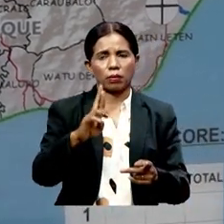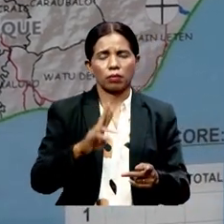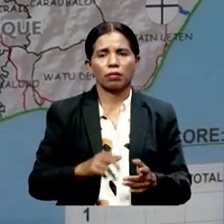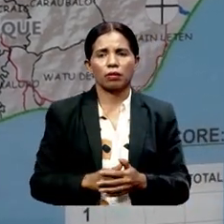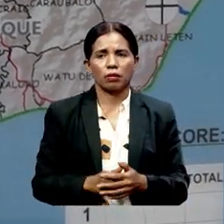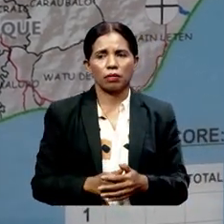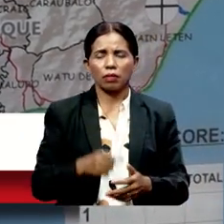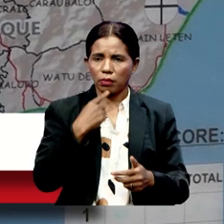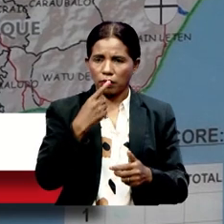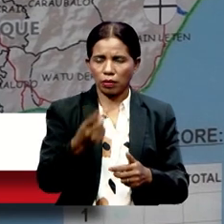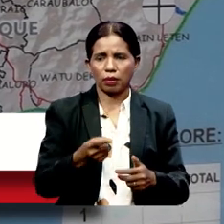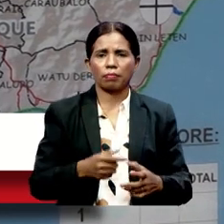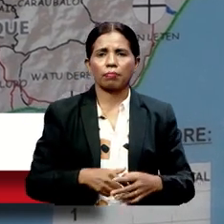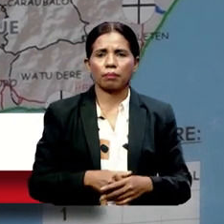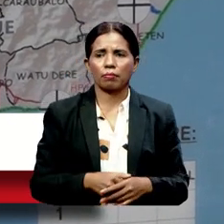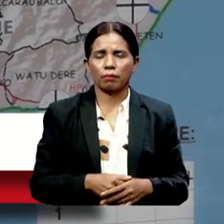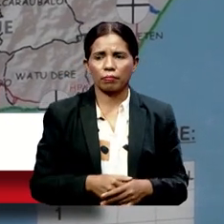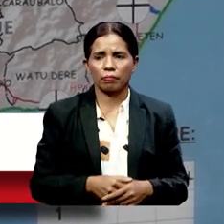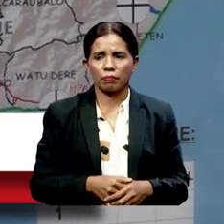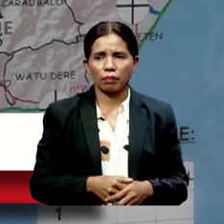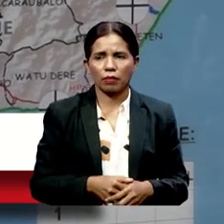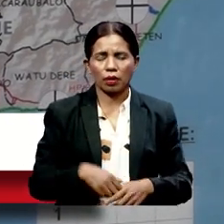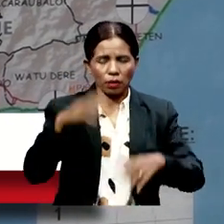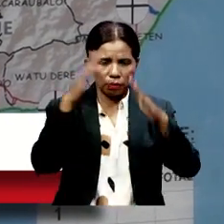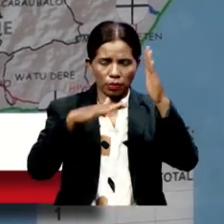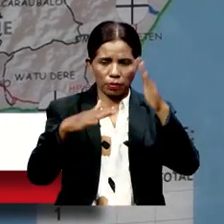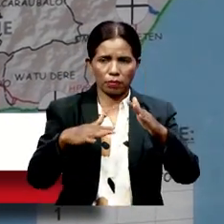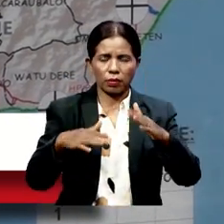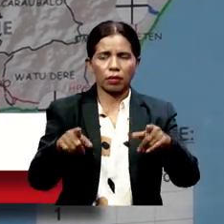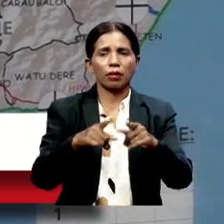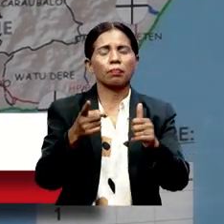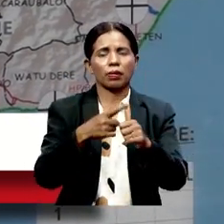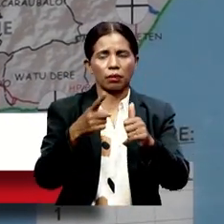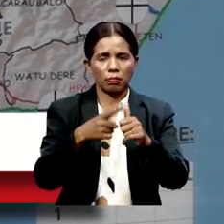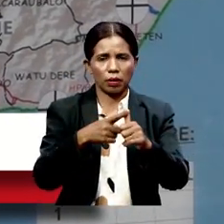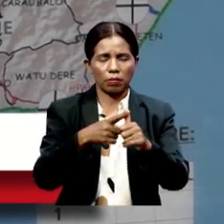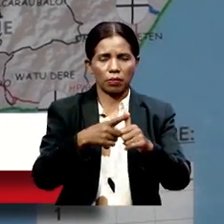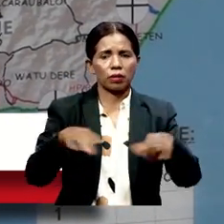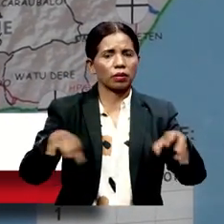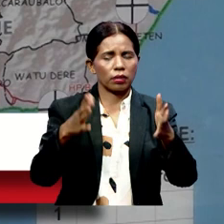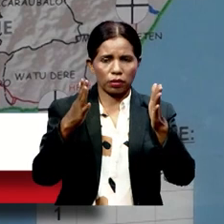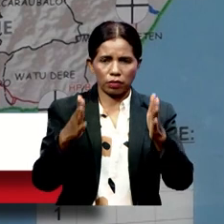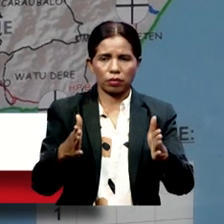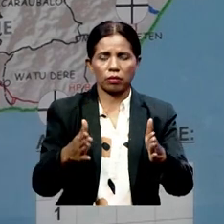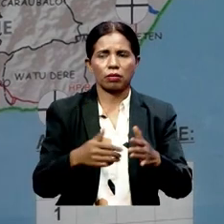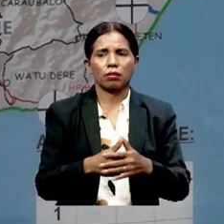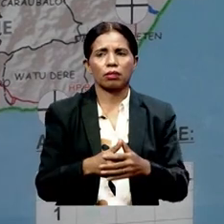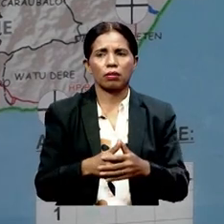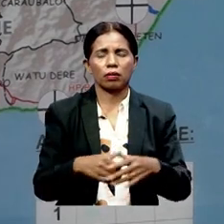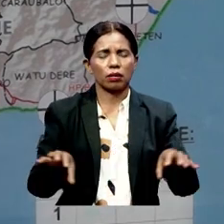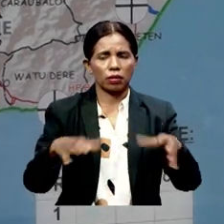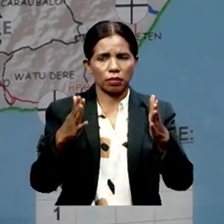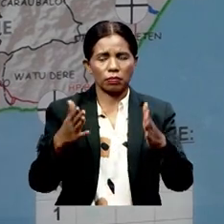Atrehendit hanba problema maka primeiro maka recurso humano hanba